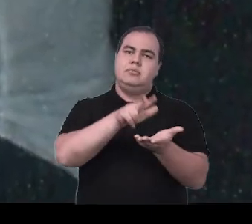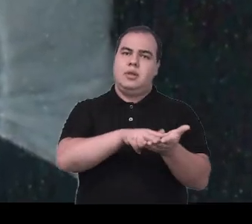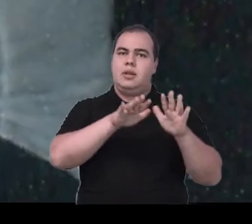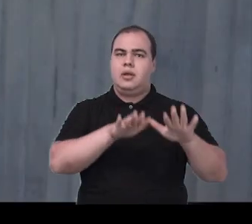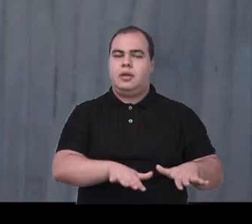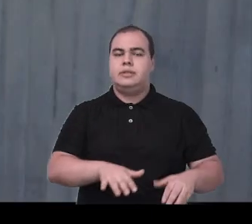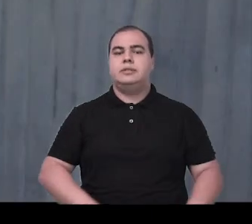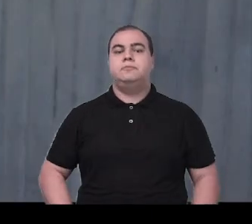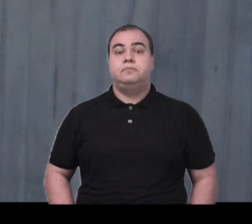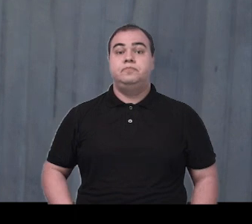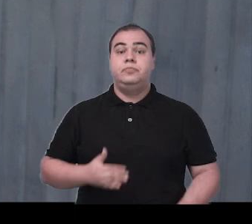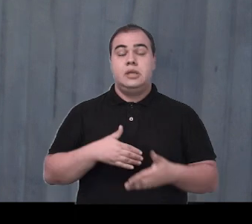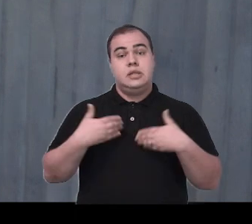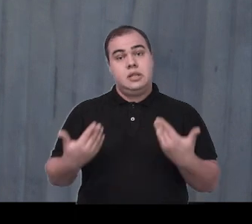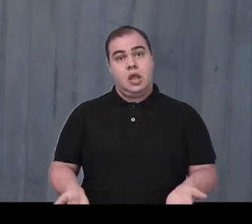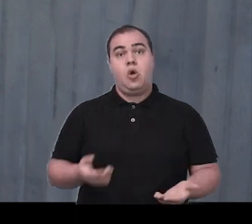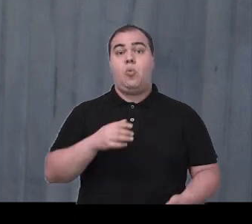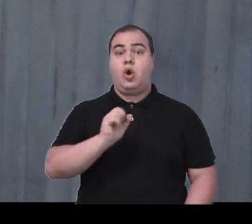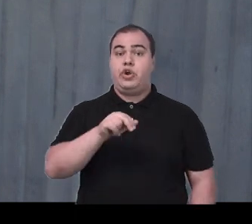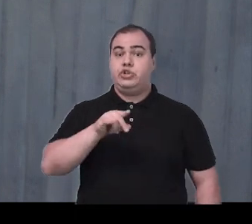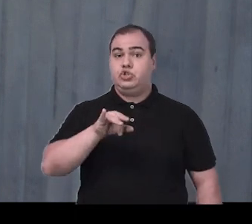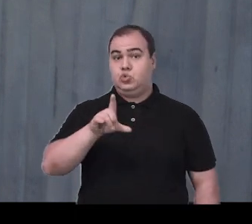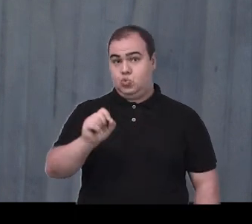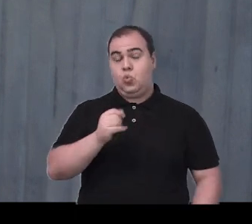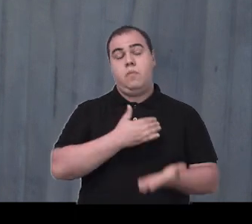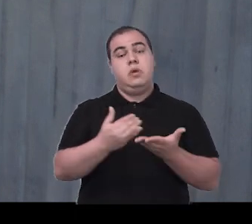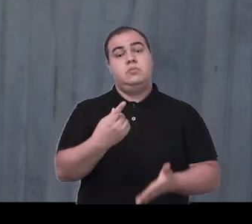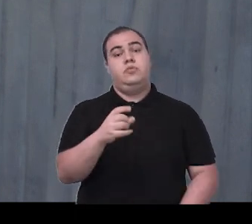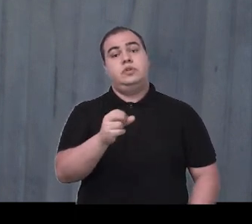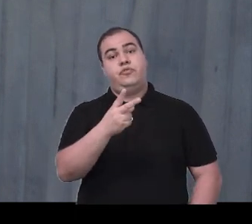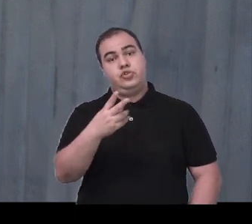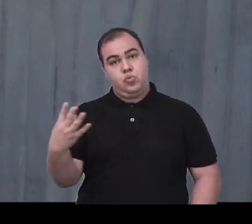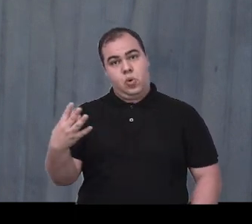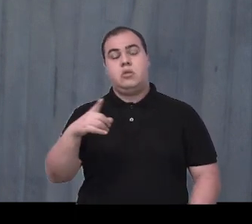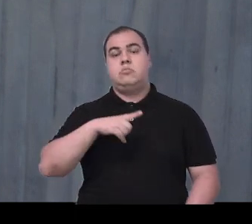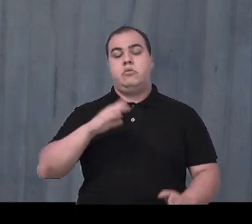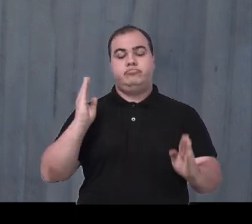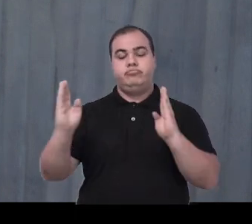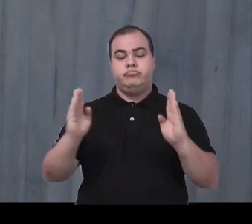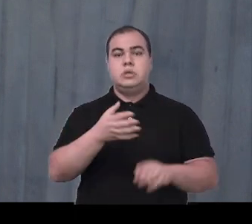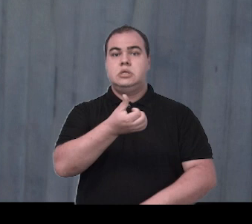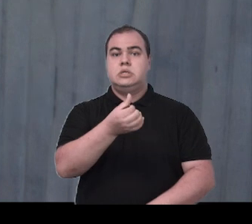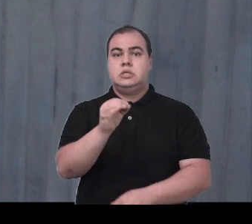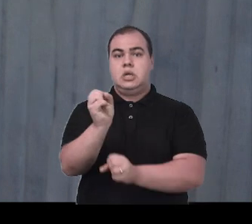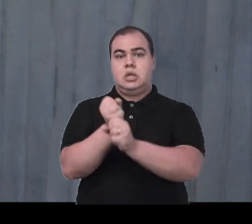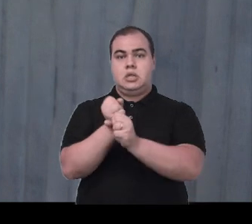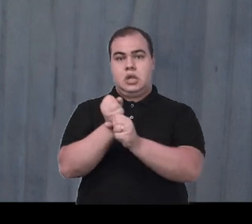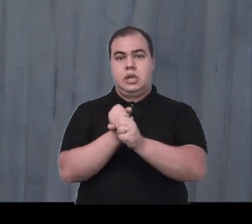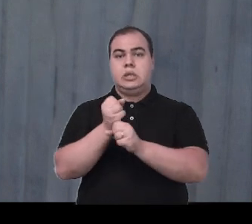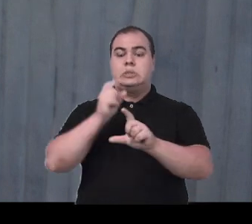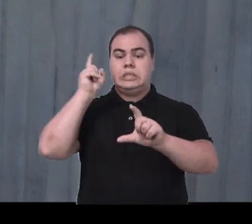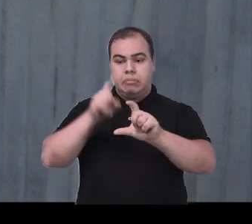internadas. O Cândido inicia em 1924 com a filantropia, né? Vive 60 anos